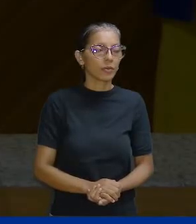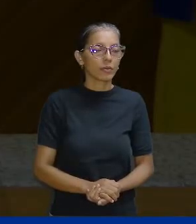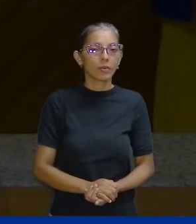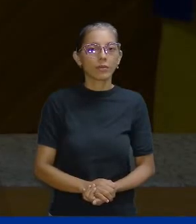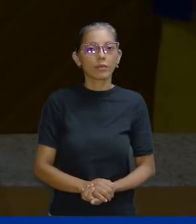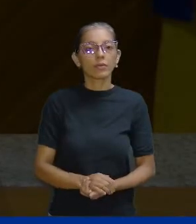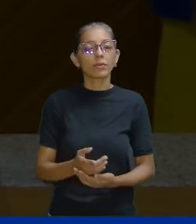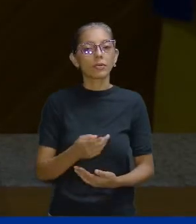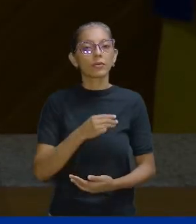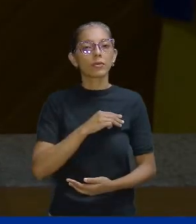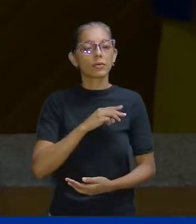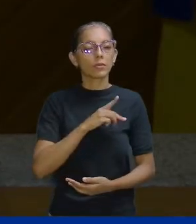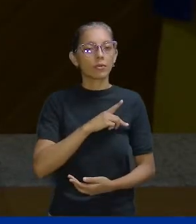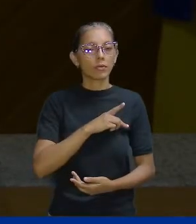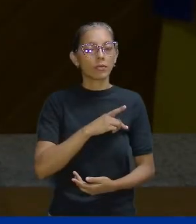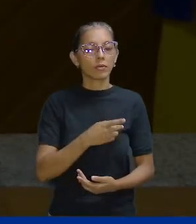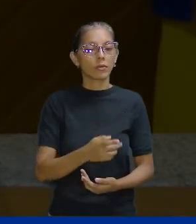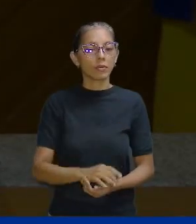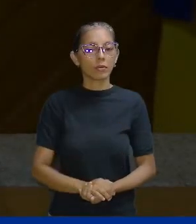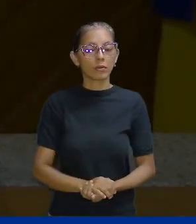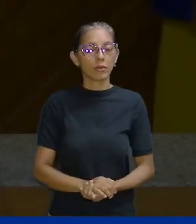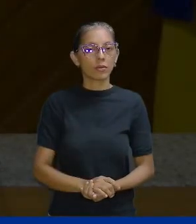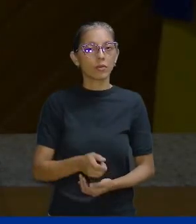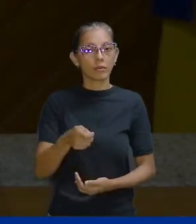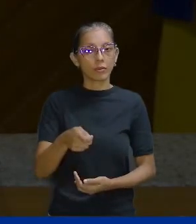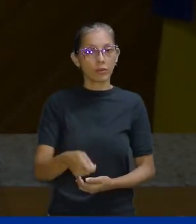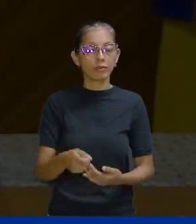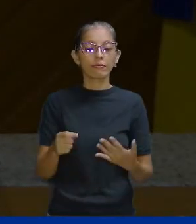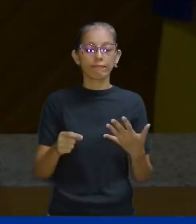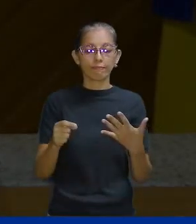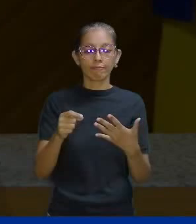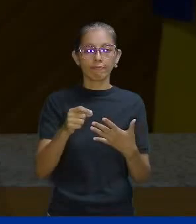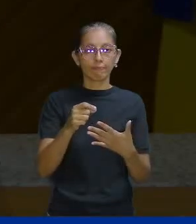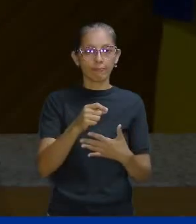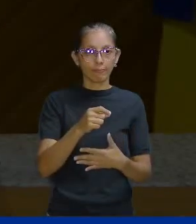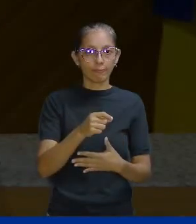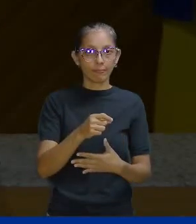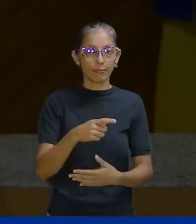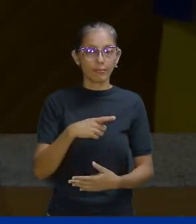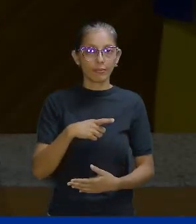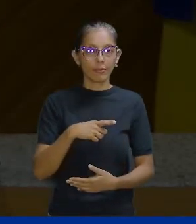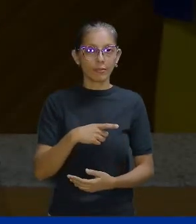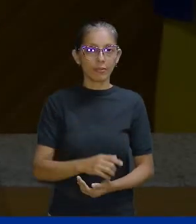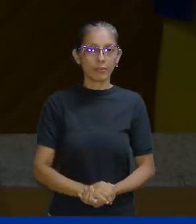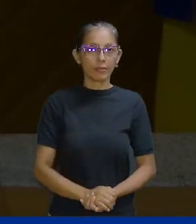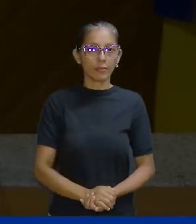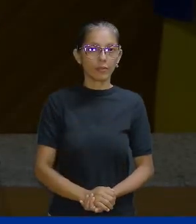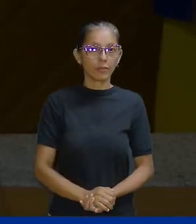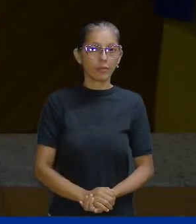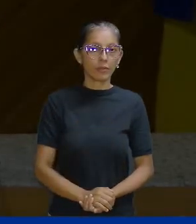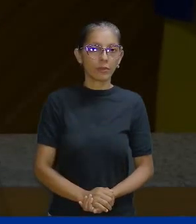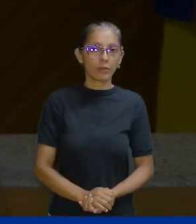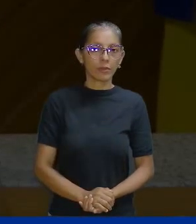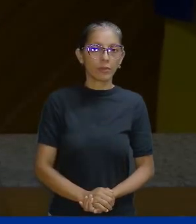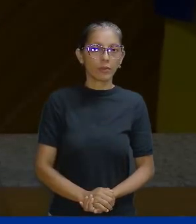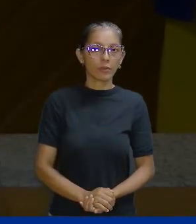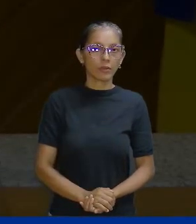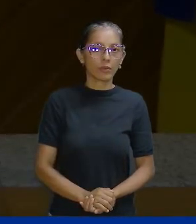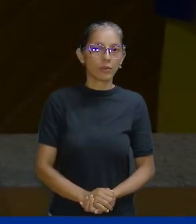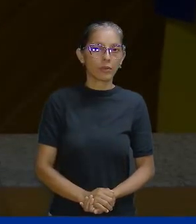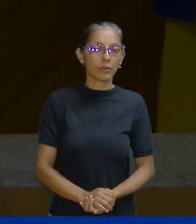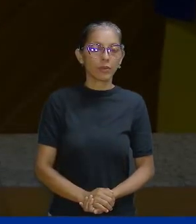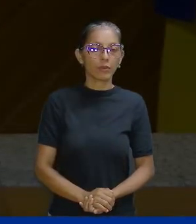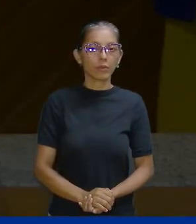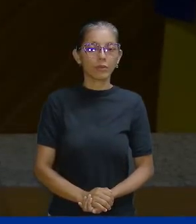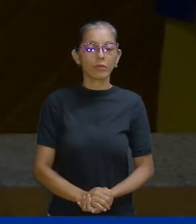Embargado Ministério Público. Vogais Juízes Tina Souza, Carlos Fernando, Paulo Valente, Rômulo Araújo.